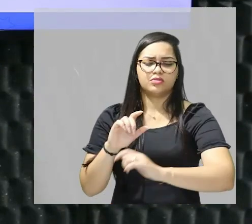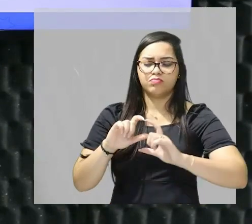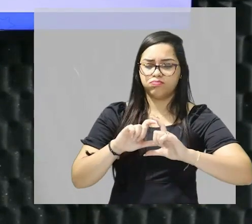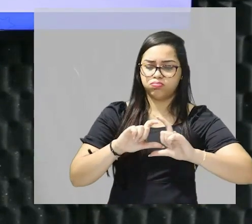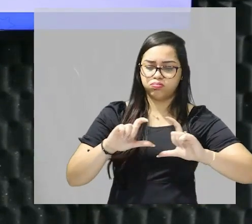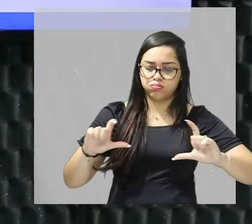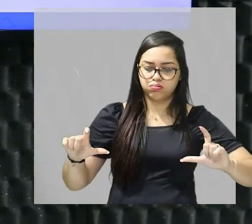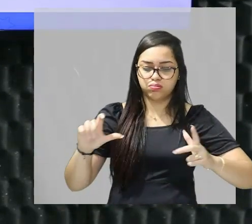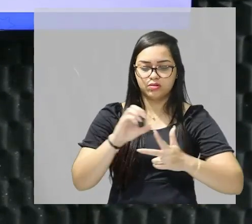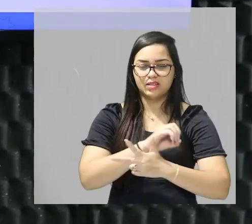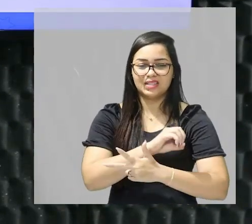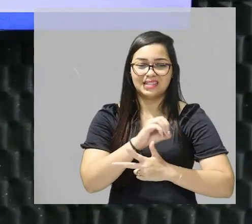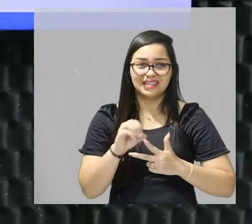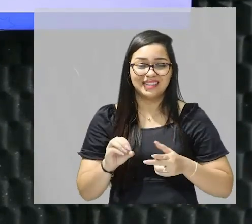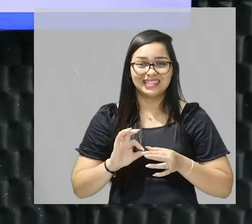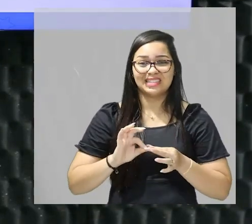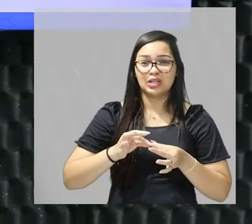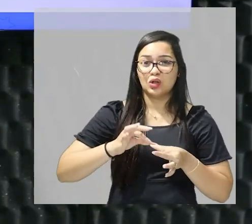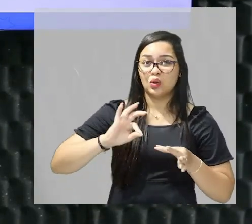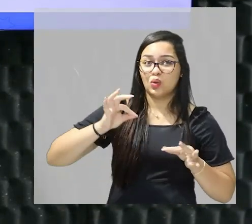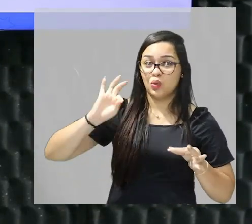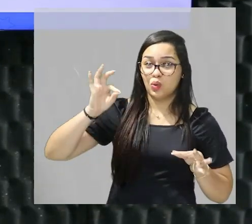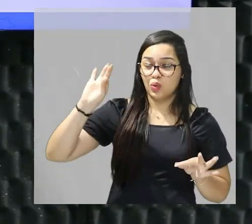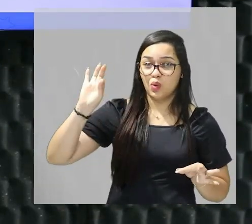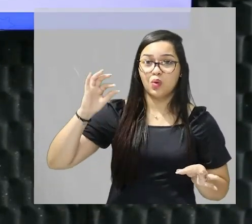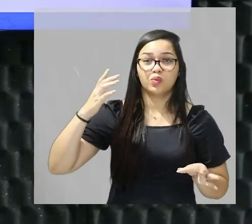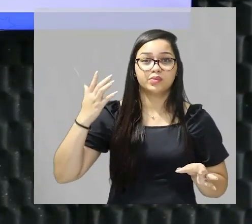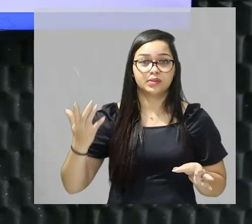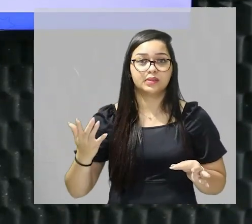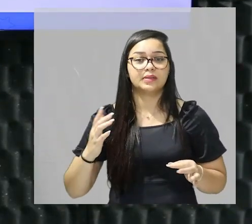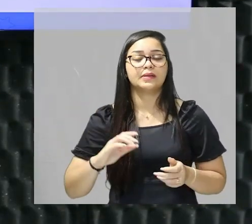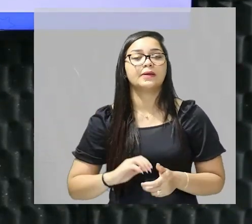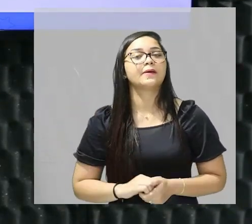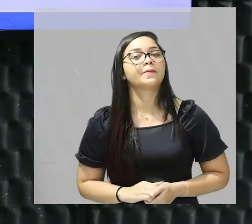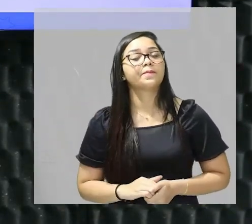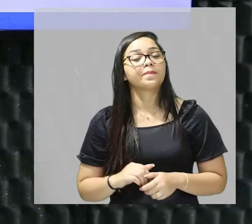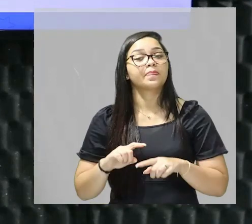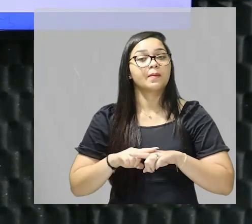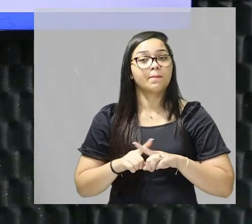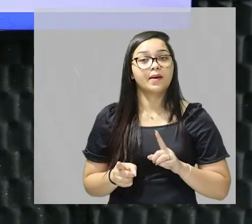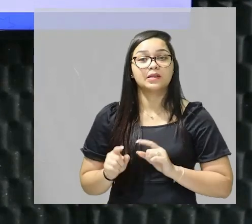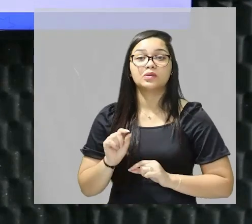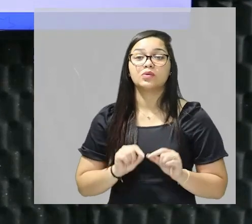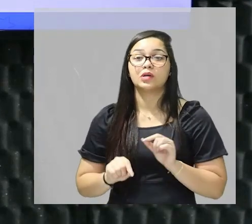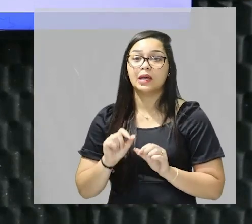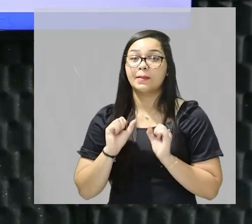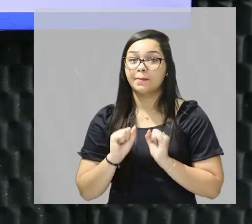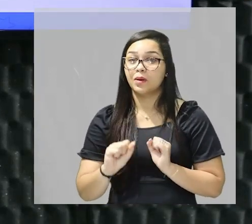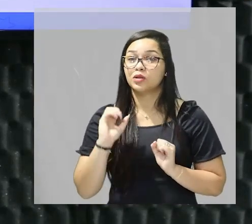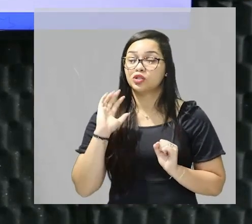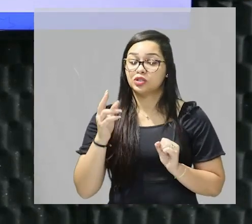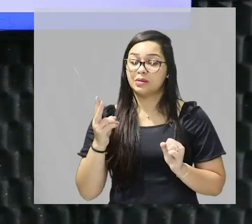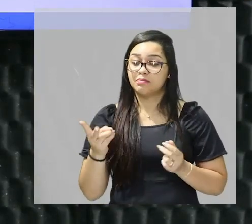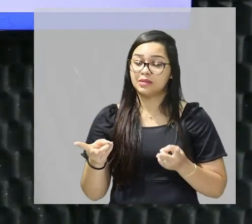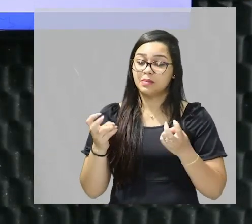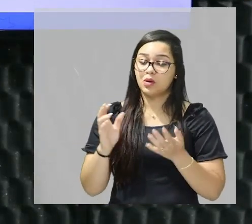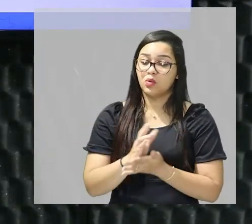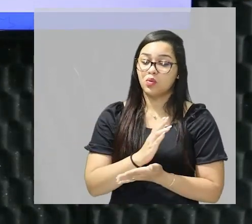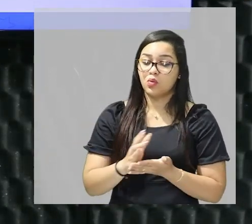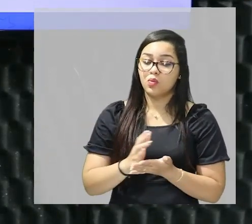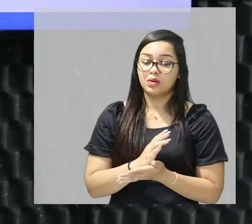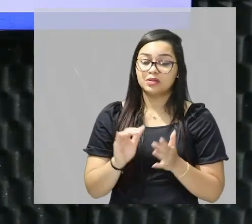novamente, é um enunciado um pouco mais extenso. Ok? Mas aqui a gente pode já puxar algumas informações,